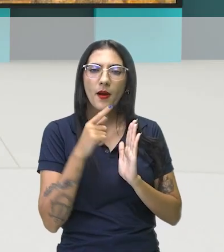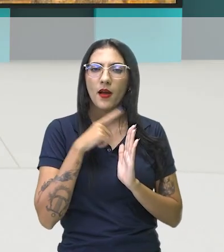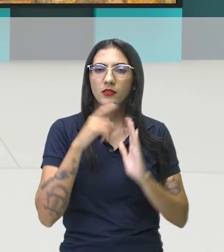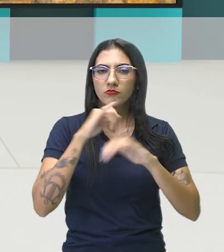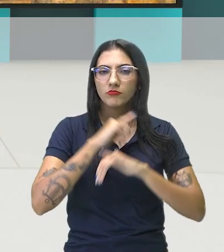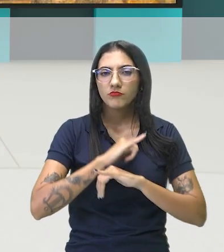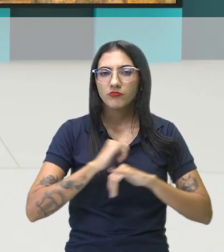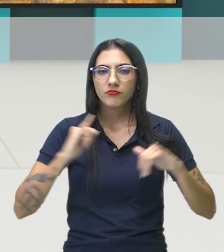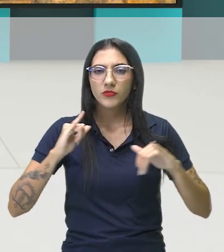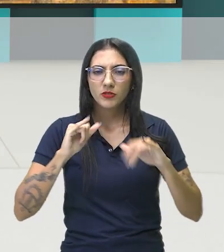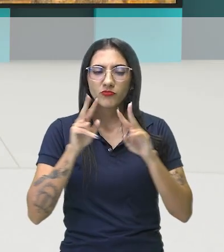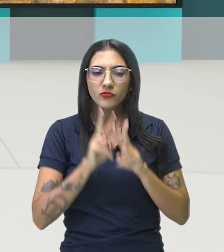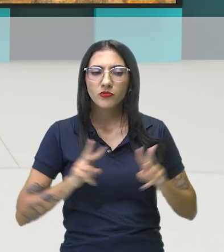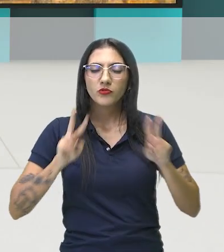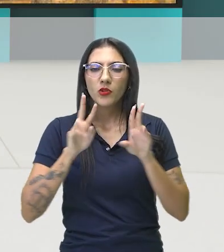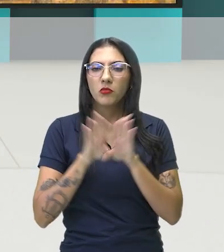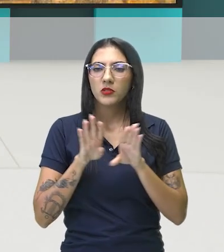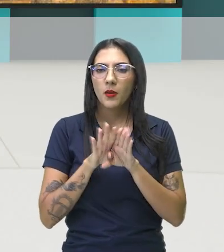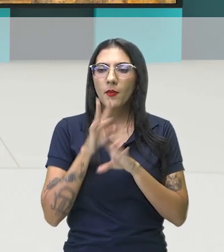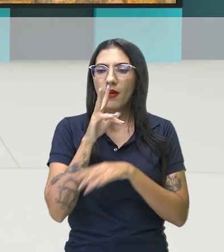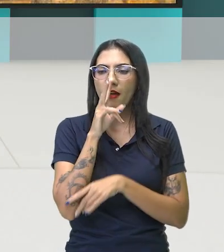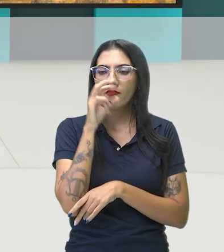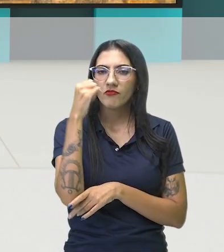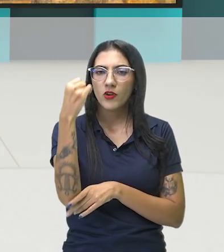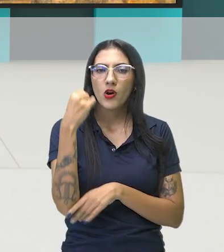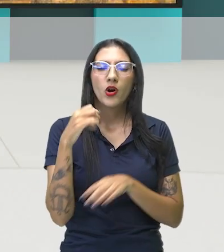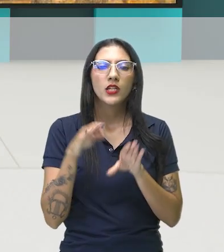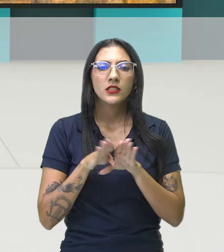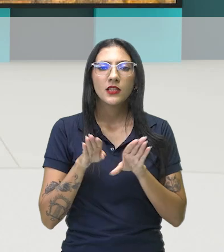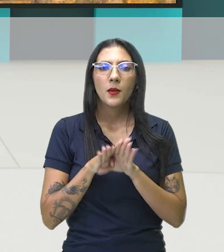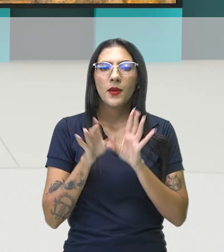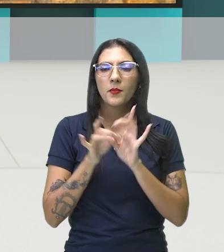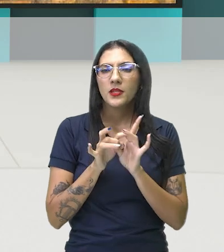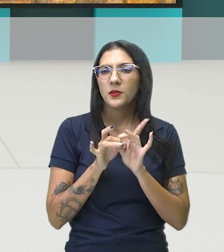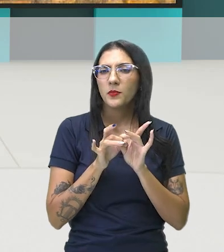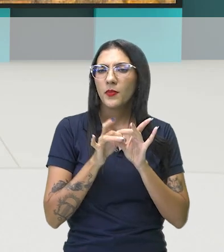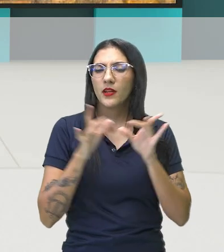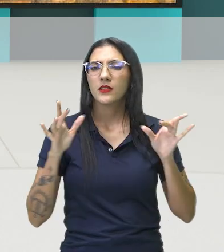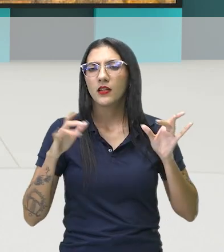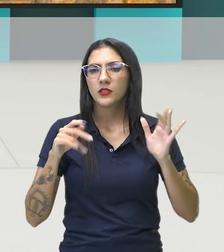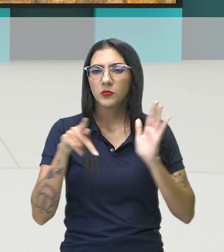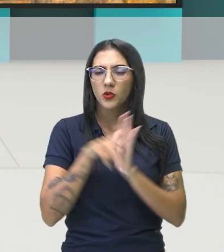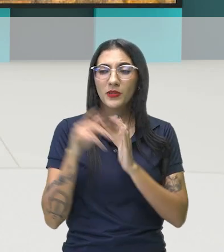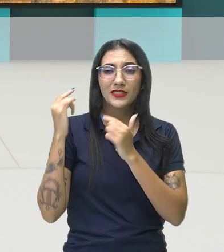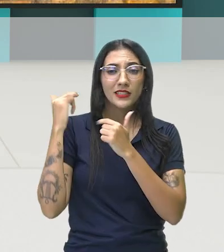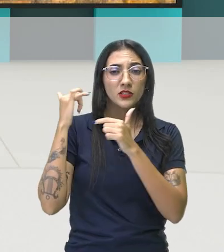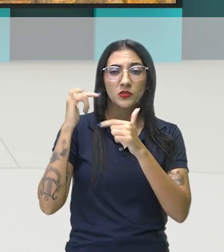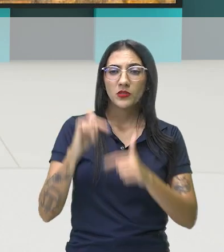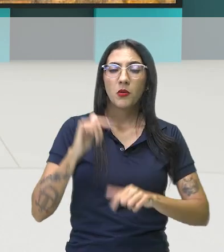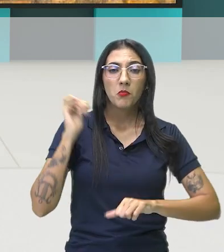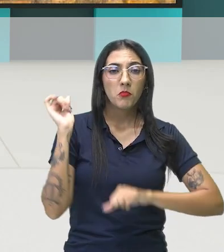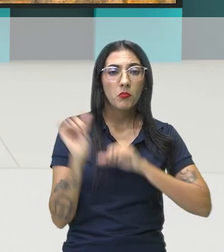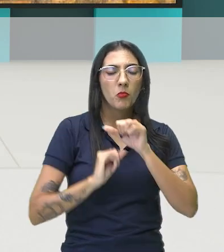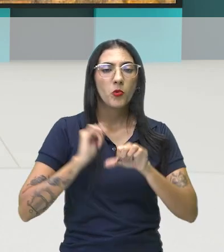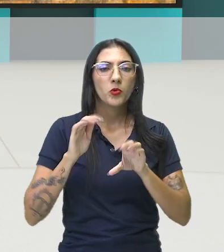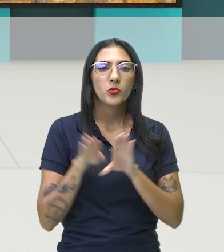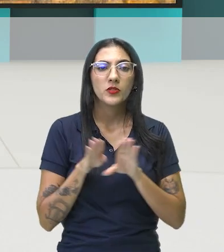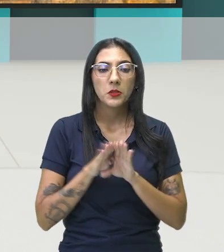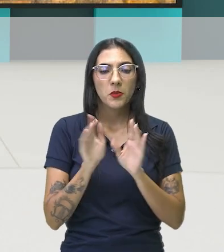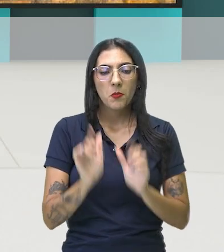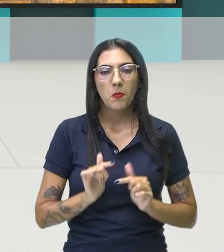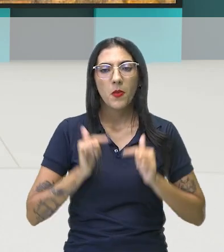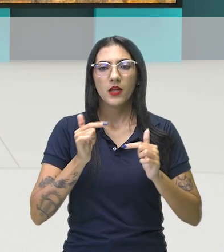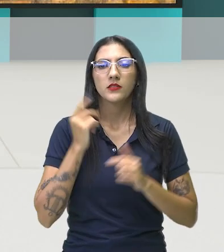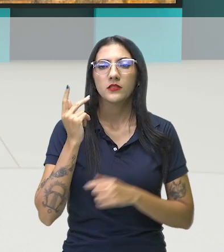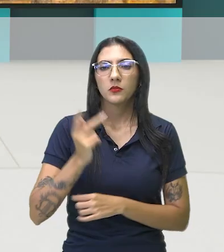guerra, um símbolo de resistência ética, uma ruptura com a estética tradicional e um ato político